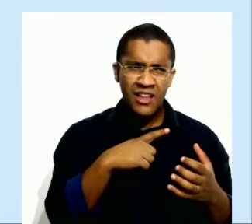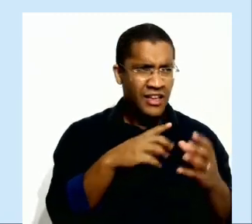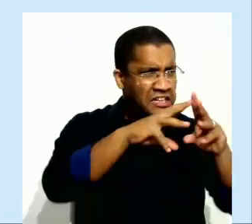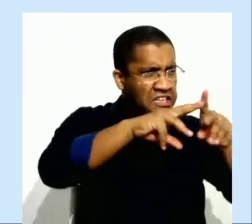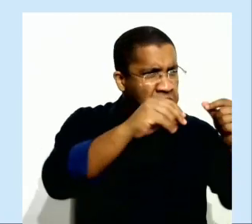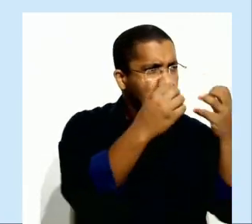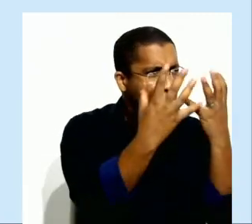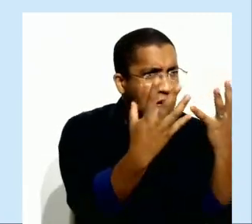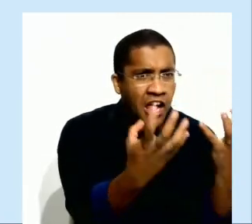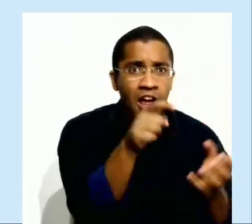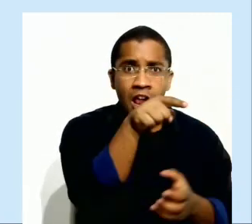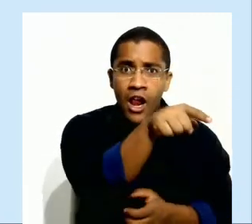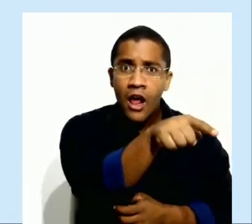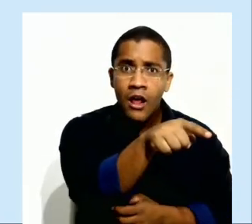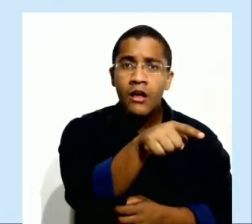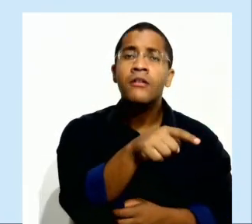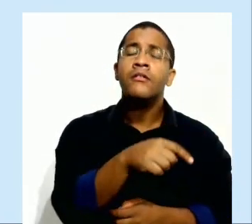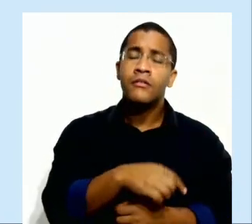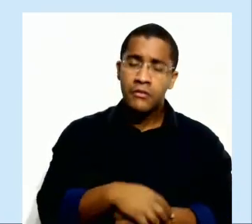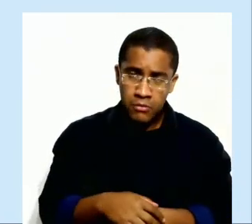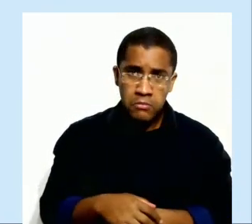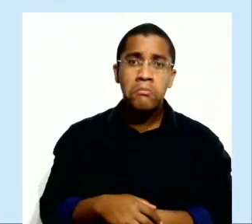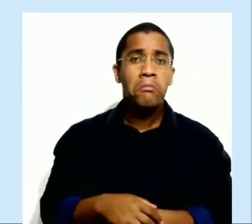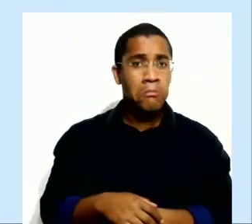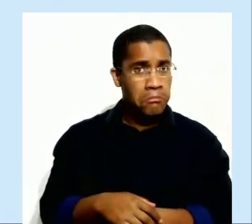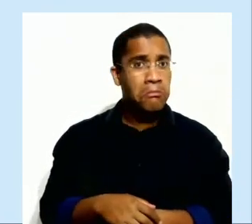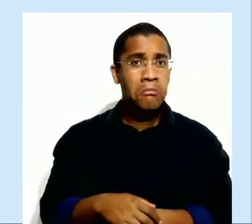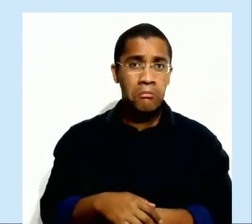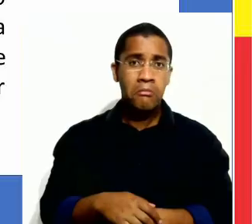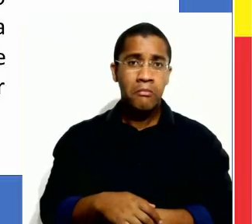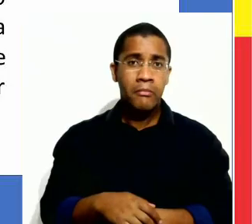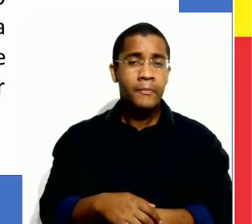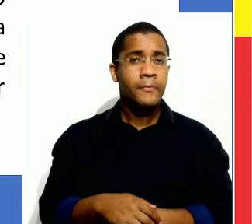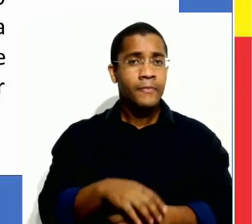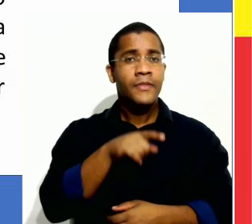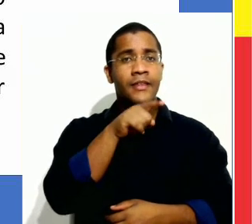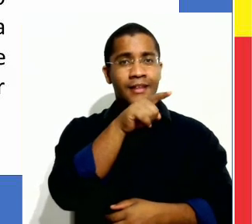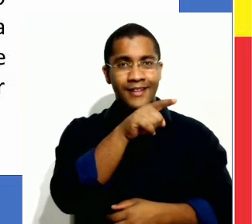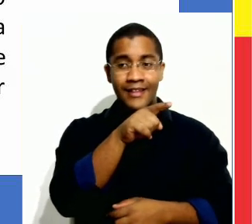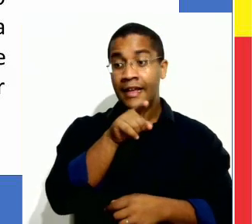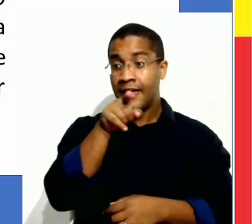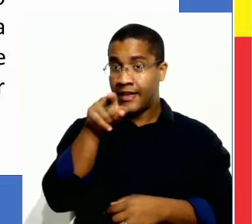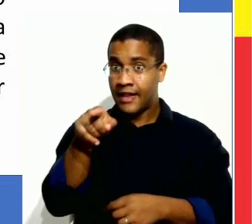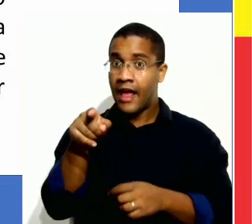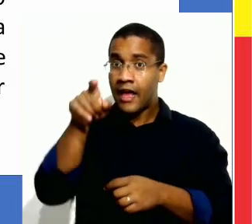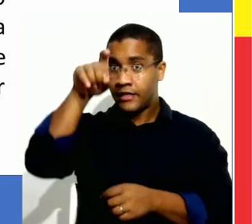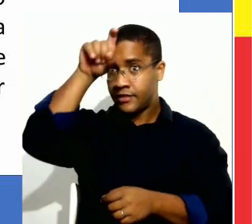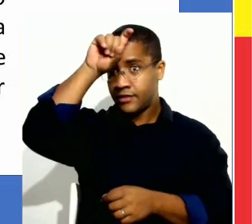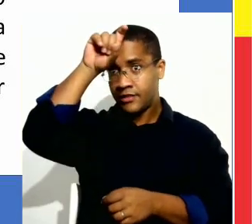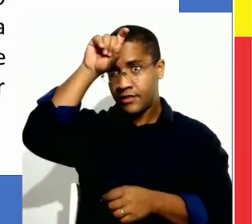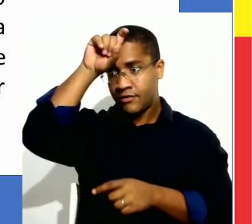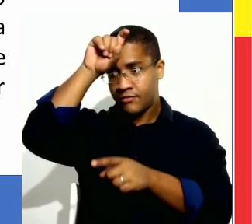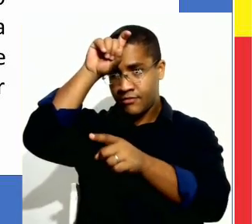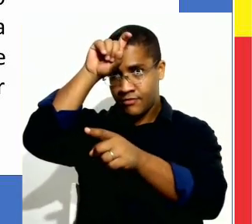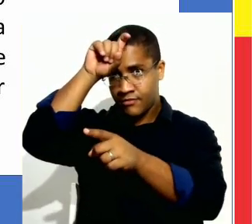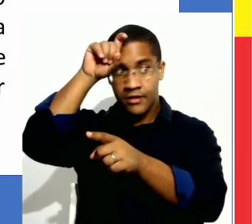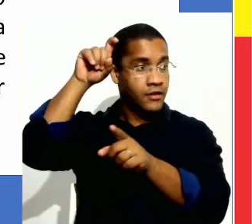do deserto. No meio do deserto. Assim como o Egito